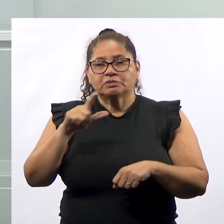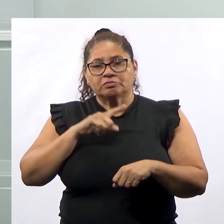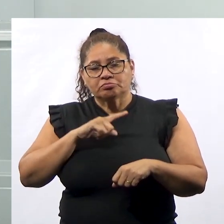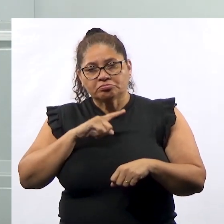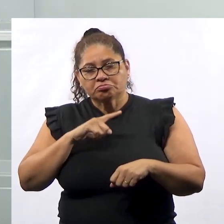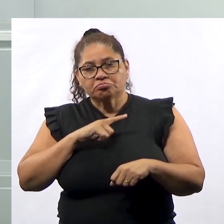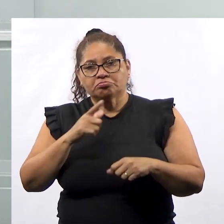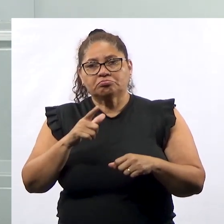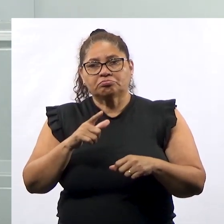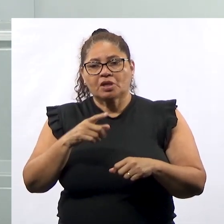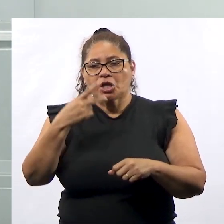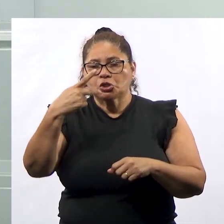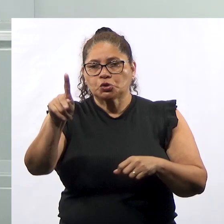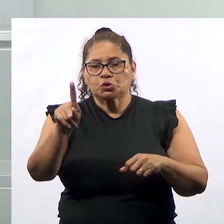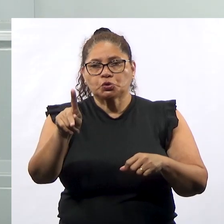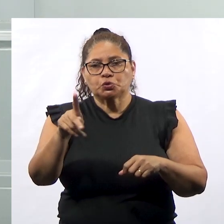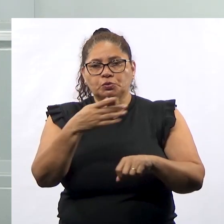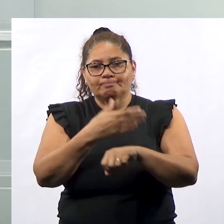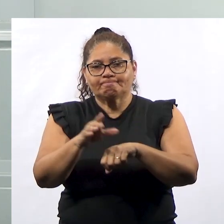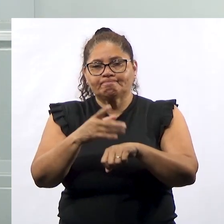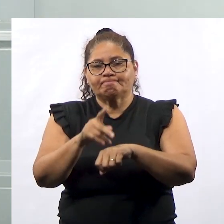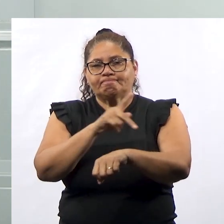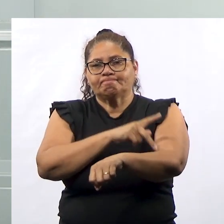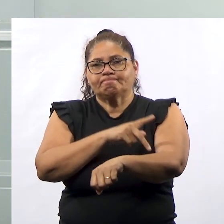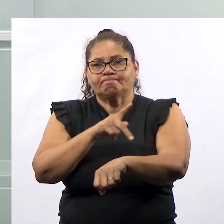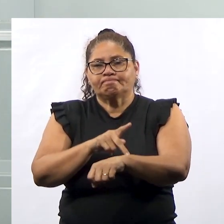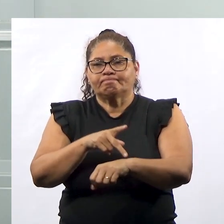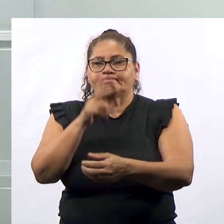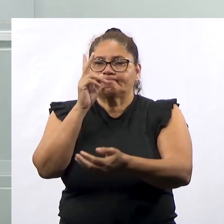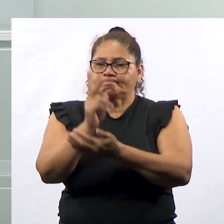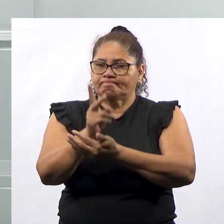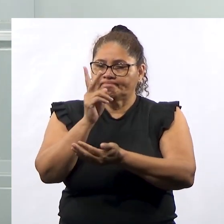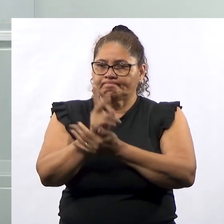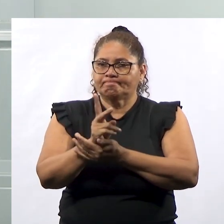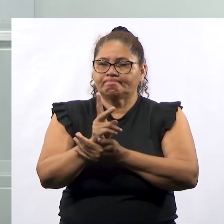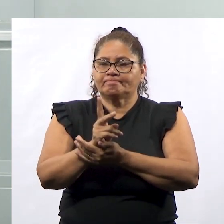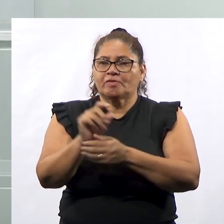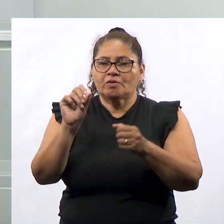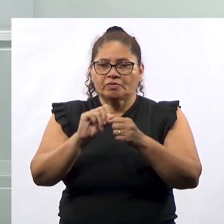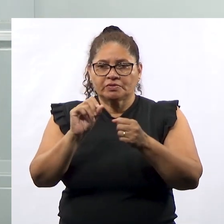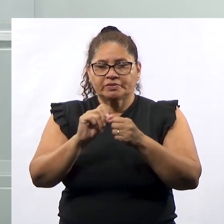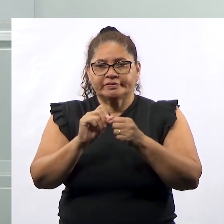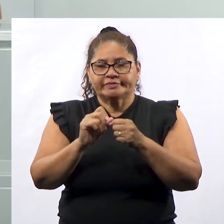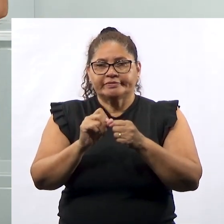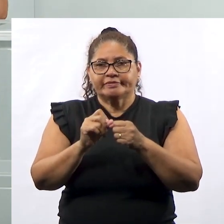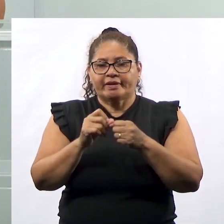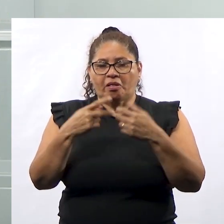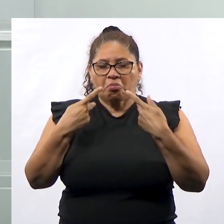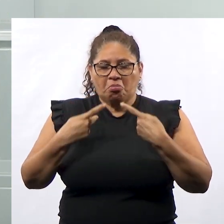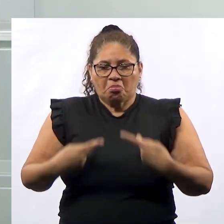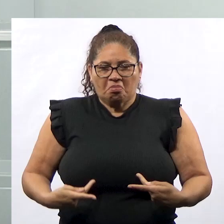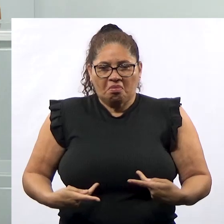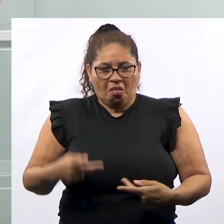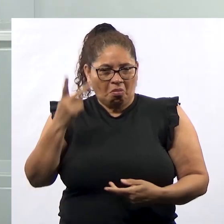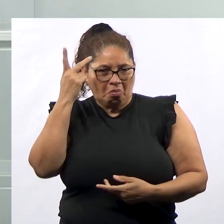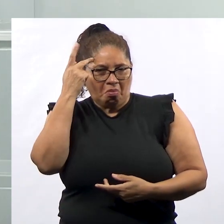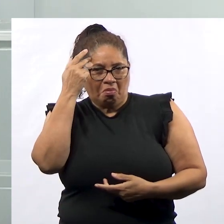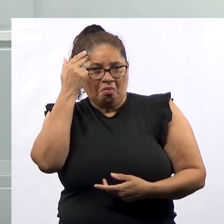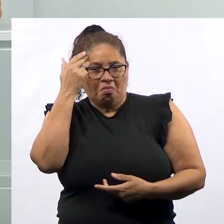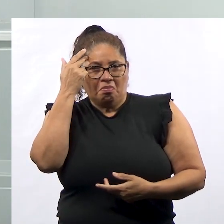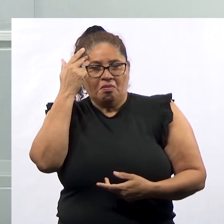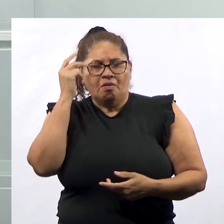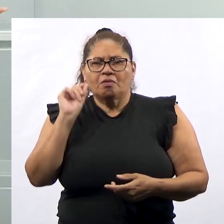uma reflexão da sua prática pedagógica, vamos continuar reproduzindo comportamentos normais, que